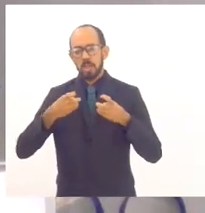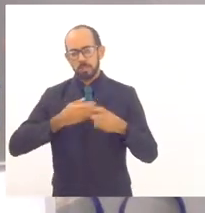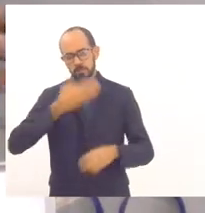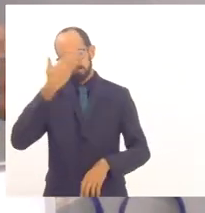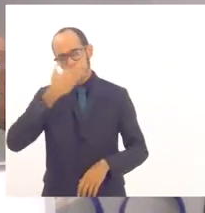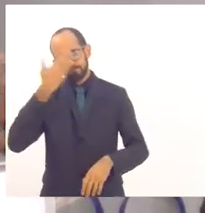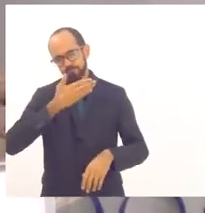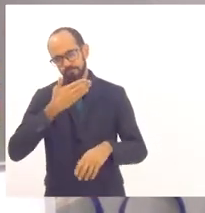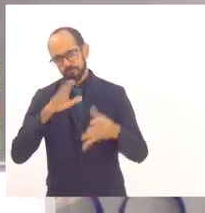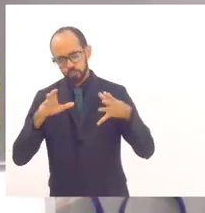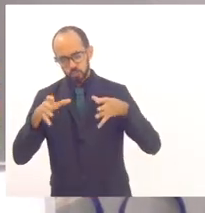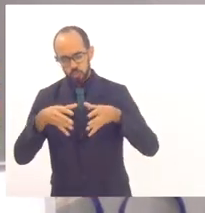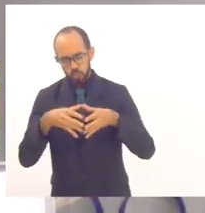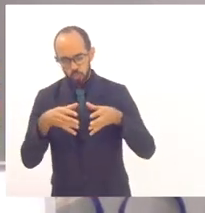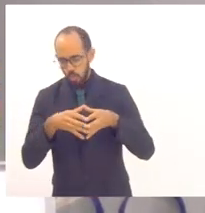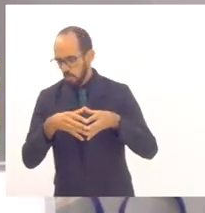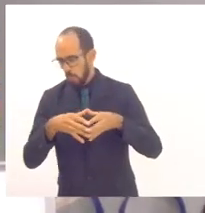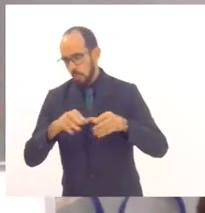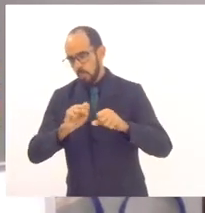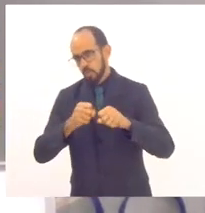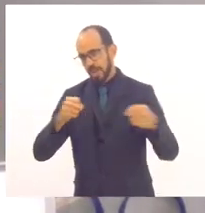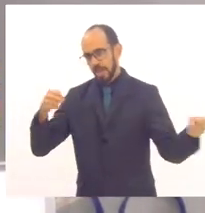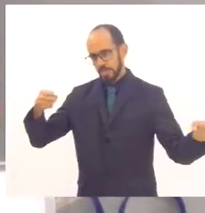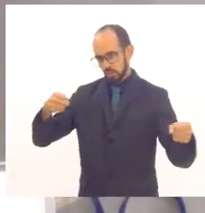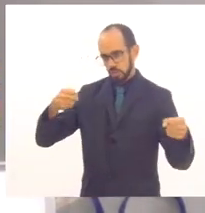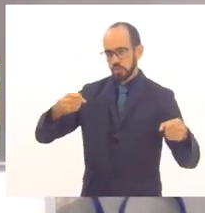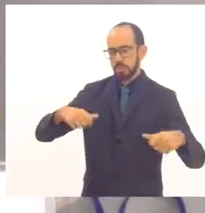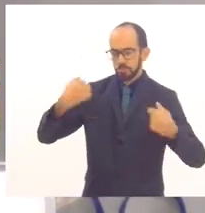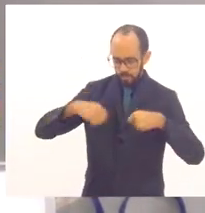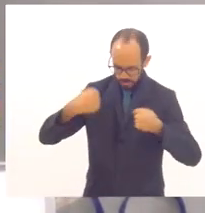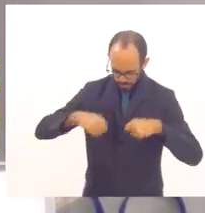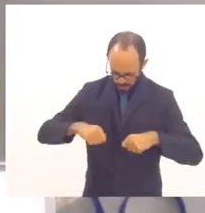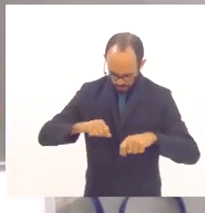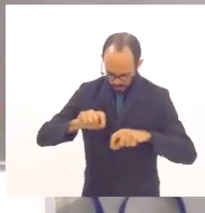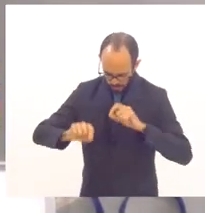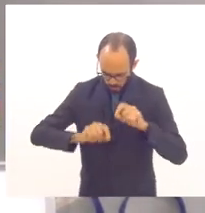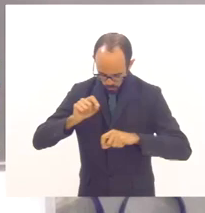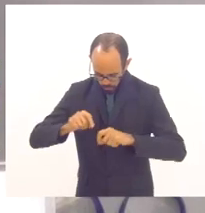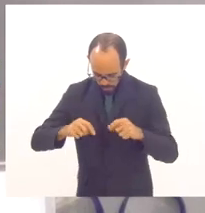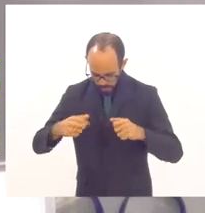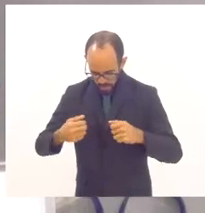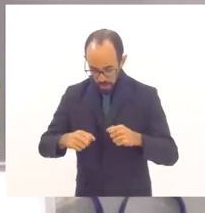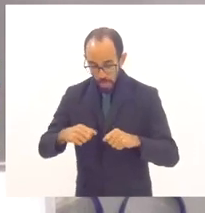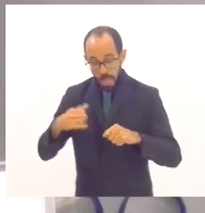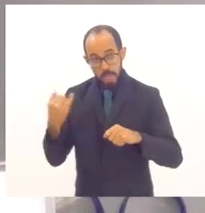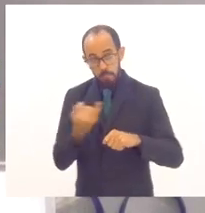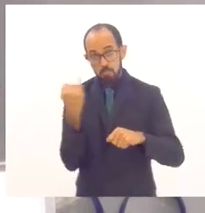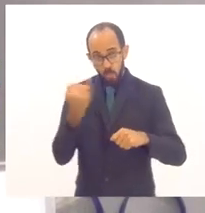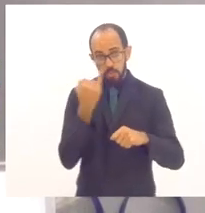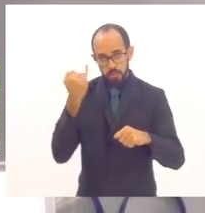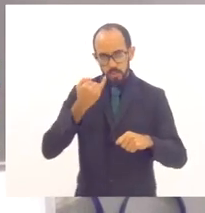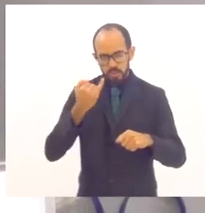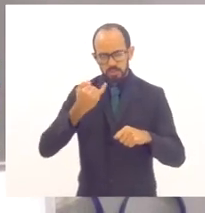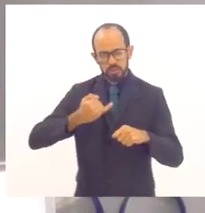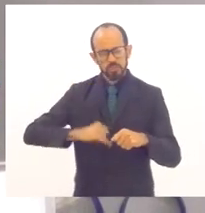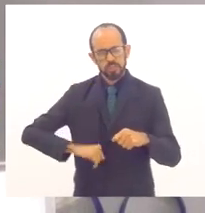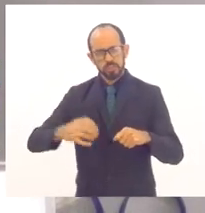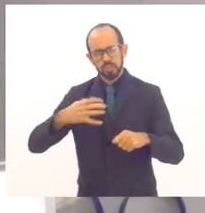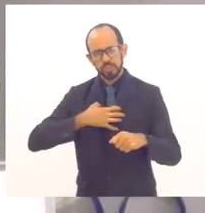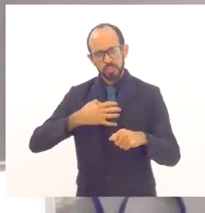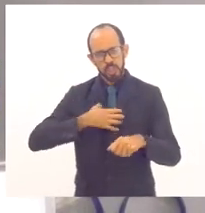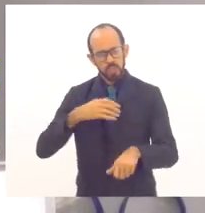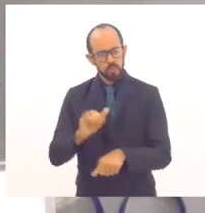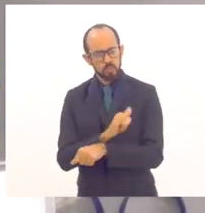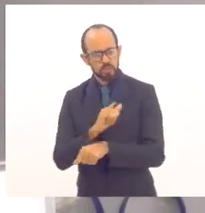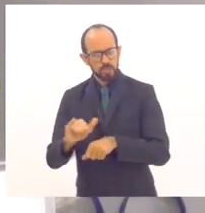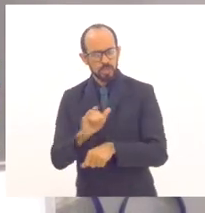imenso que pode ter e deve ter, porque é salutar, formas de pensar